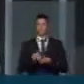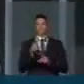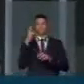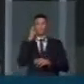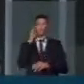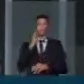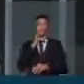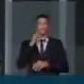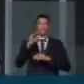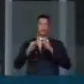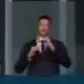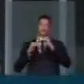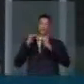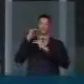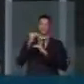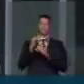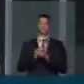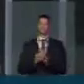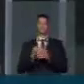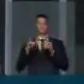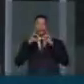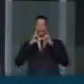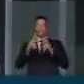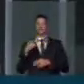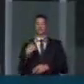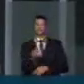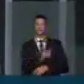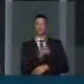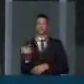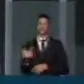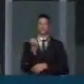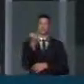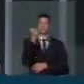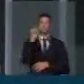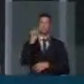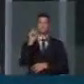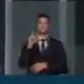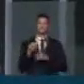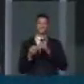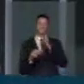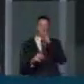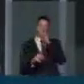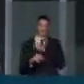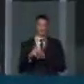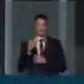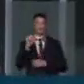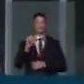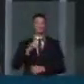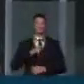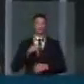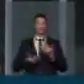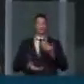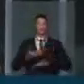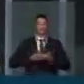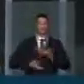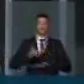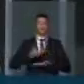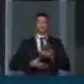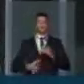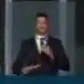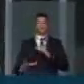Rondônia, a transposição. Veja, Vossas Excelências, que isso decorre da